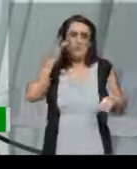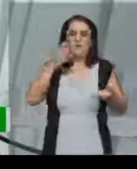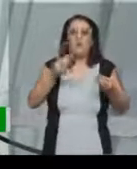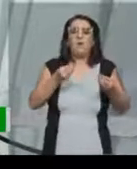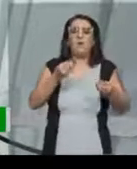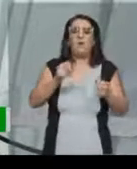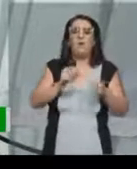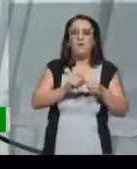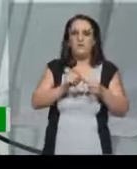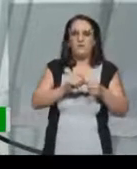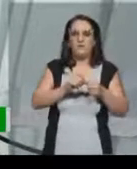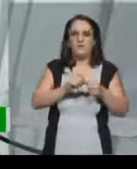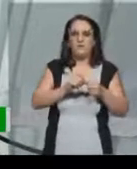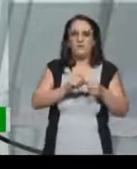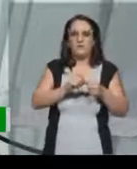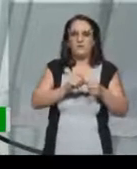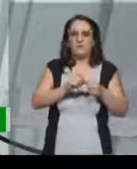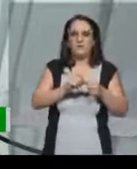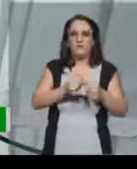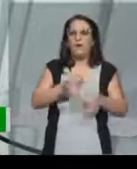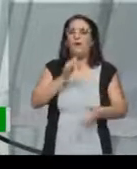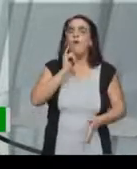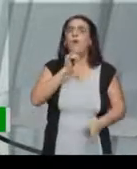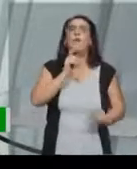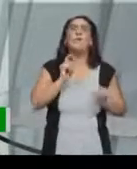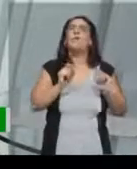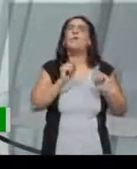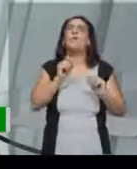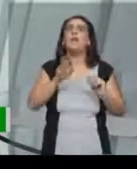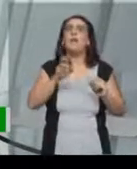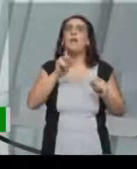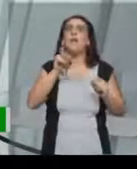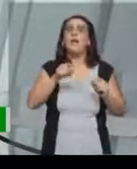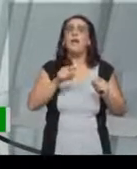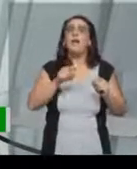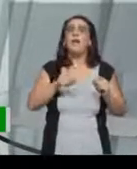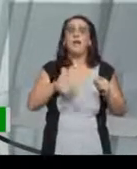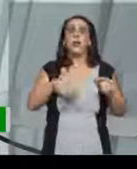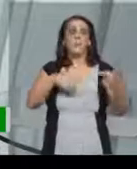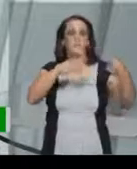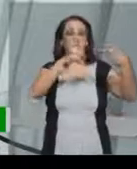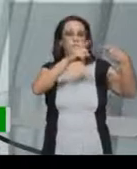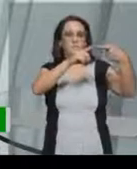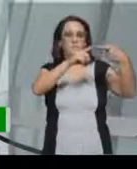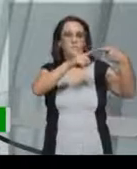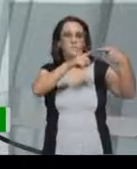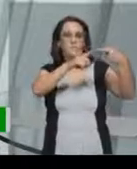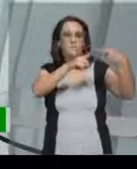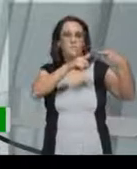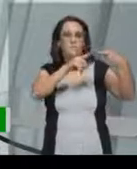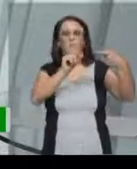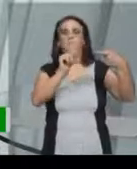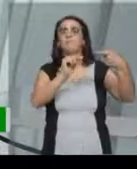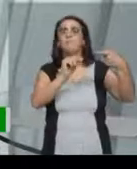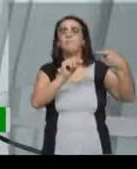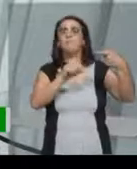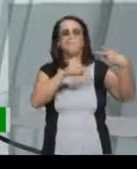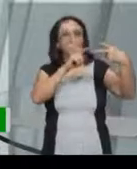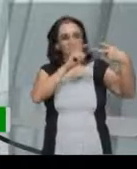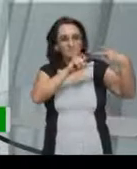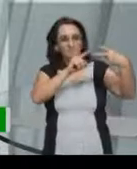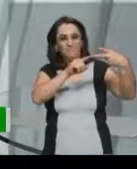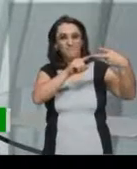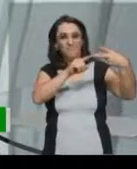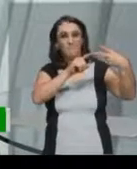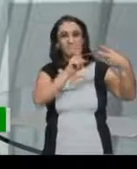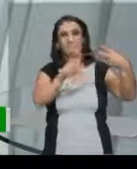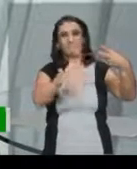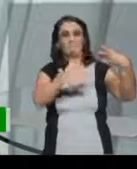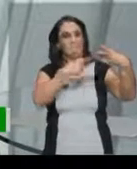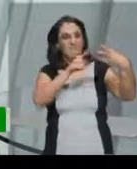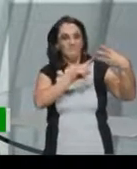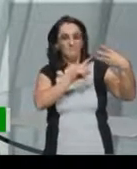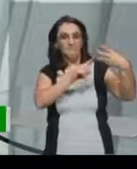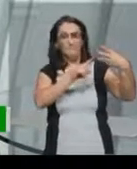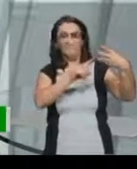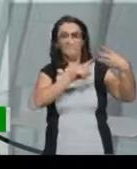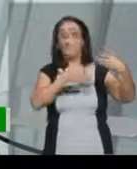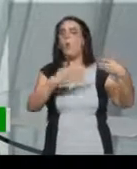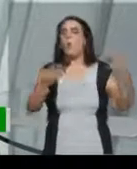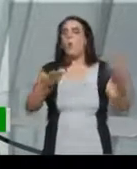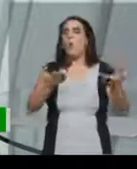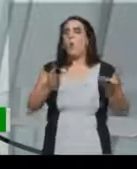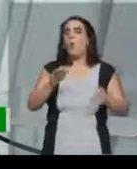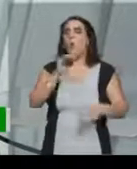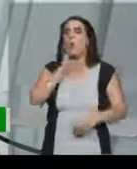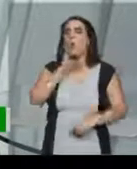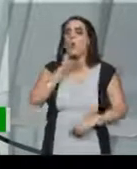a passo. Eu ia até comentar isso no outro bloco. Hoje nós vamos ter que usar, né? Conexão escola,